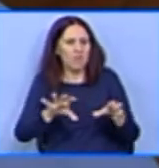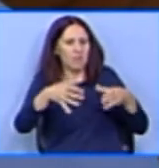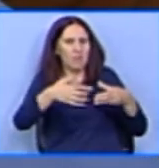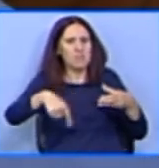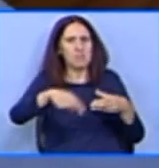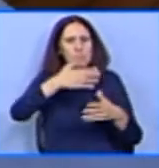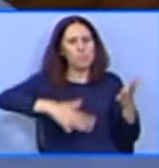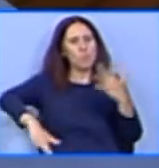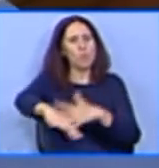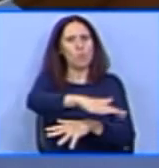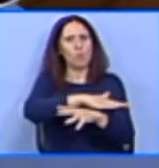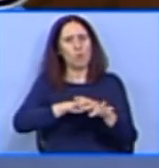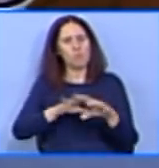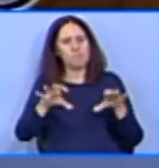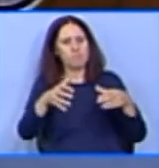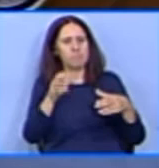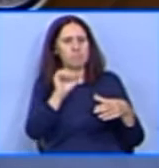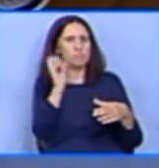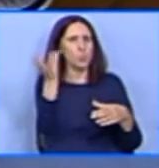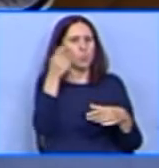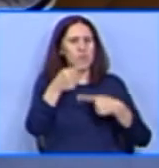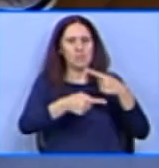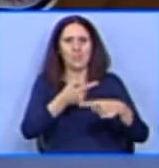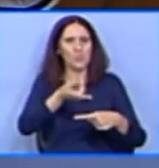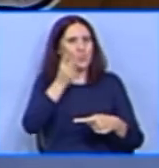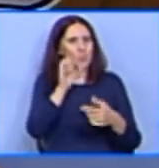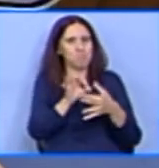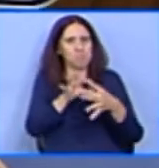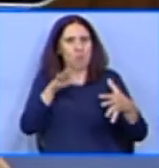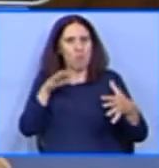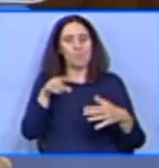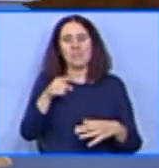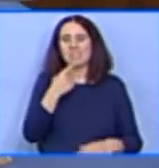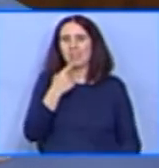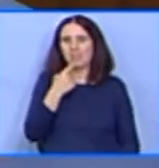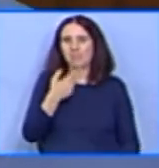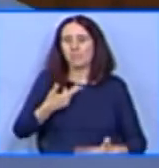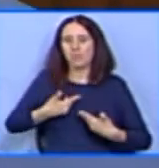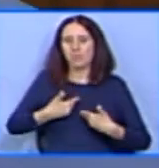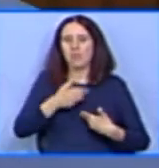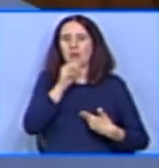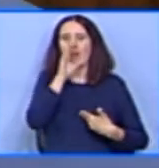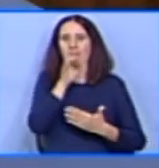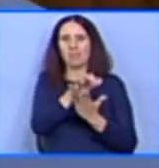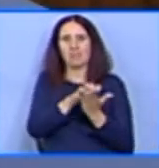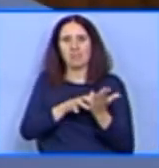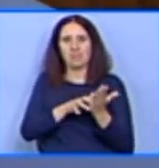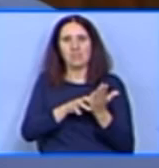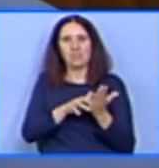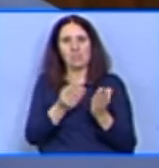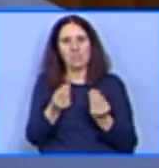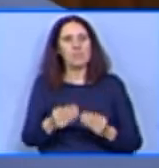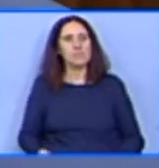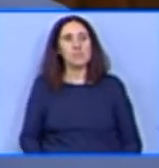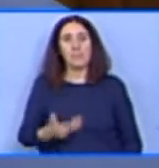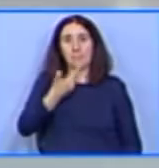um povo, a uma determinada cultura, a uma linhagem. Esta chave talvez nos ajude a penetrar no texto. E não desistir no pedido,